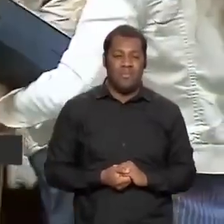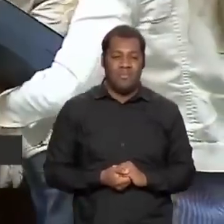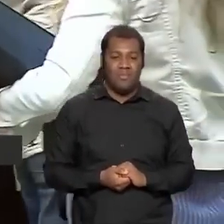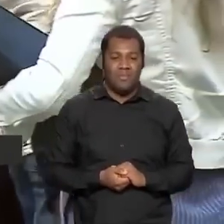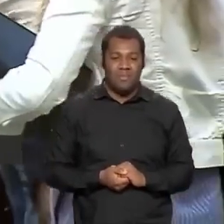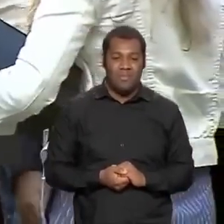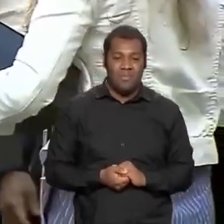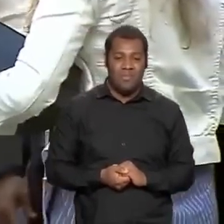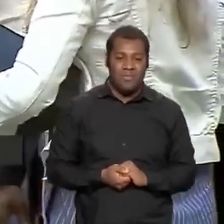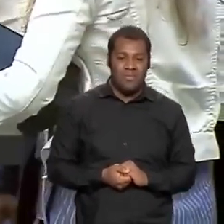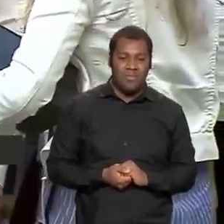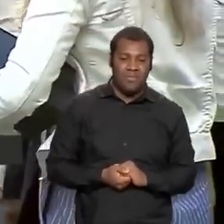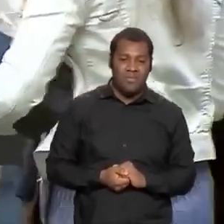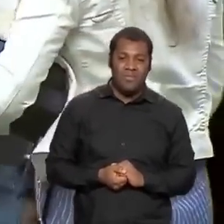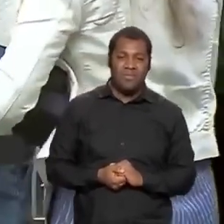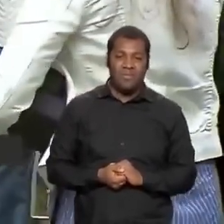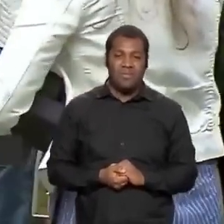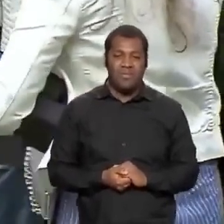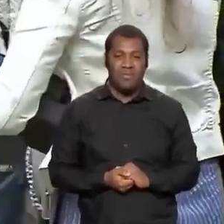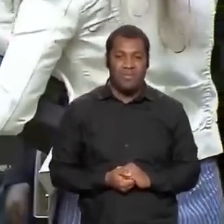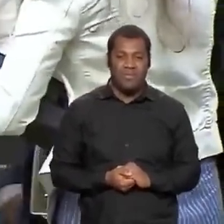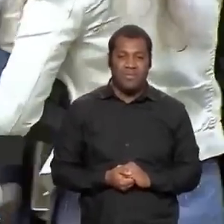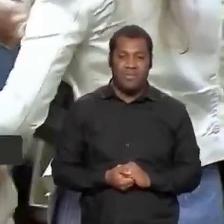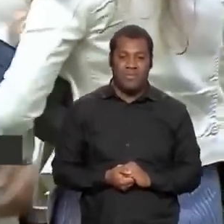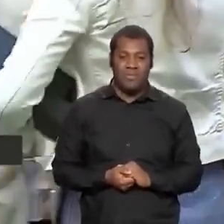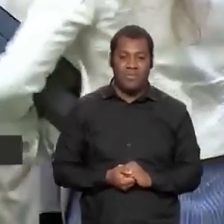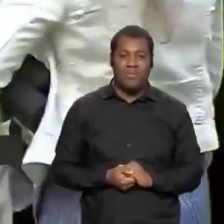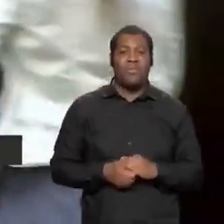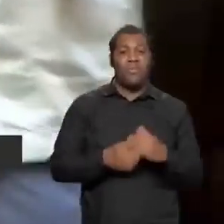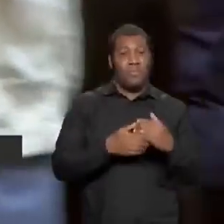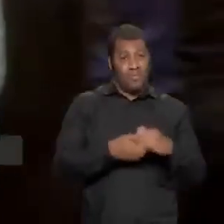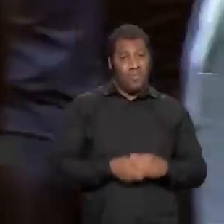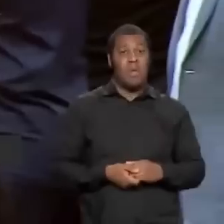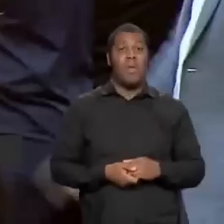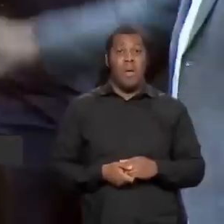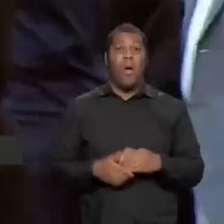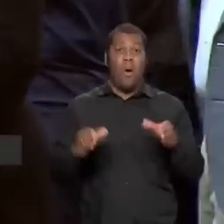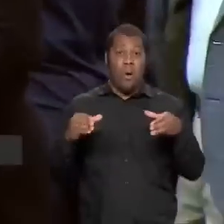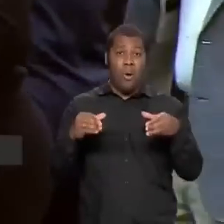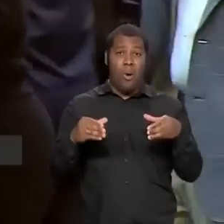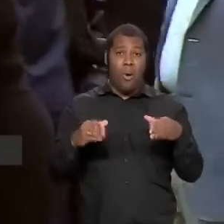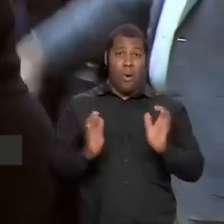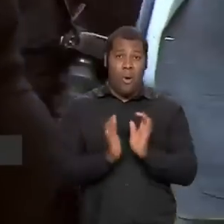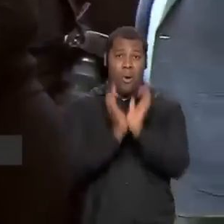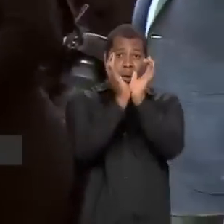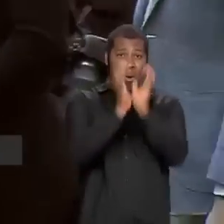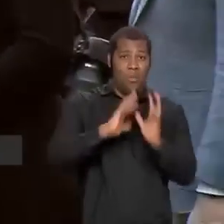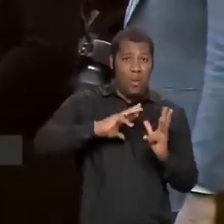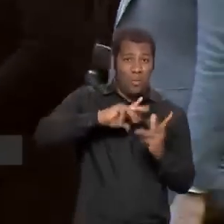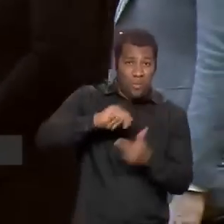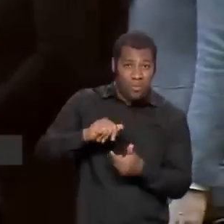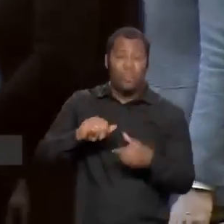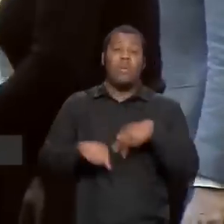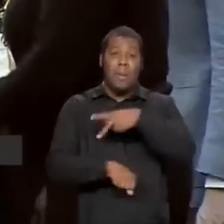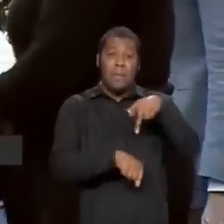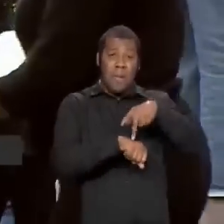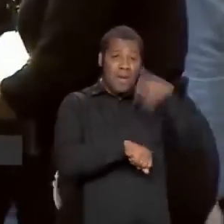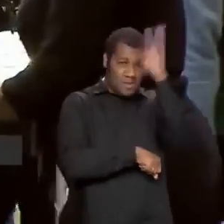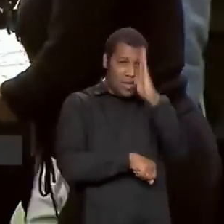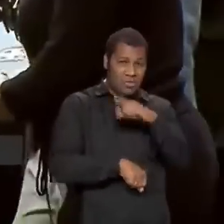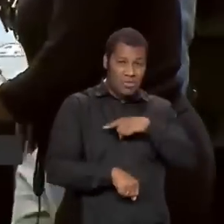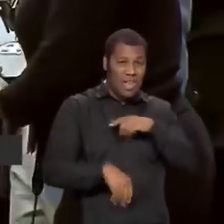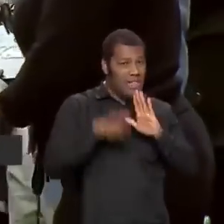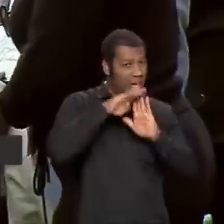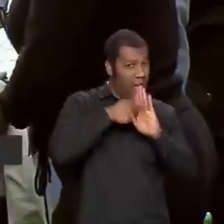Tem um cara segurando paletó, viu? Durante a primeira fase da Copa do Mundo, a seleção brasileira vai fazer 3 jogos na Austrália.